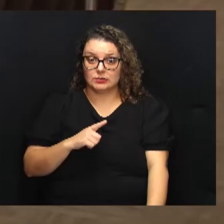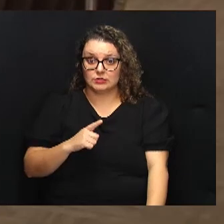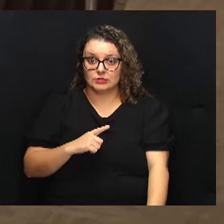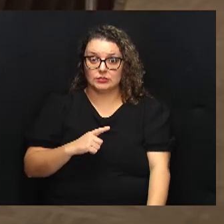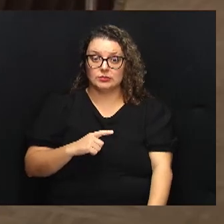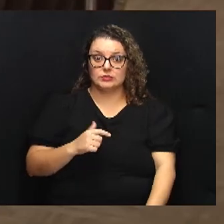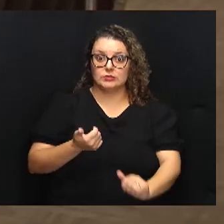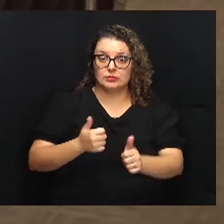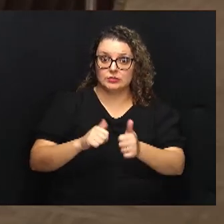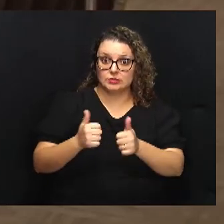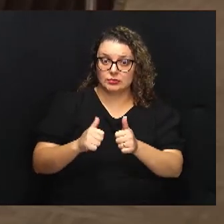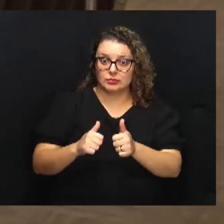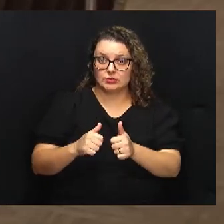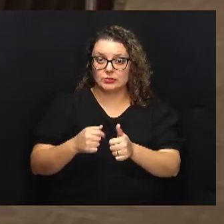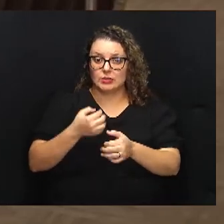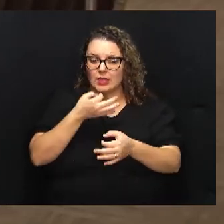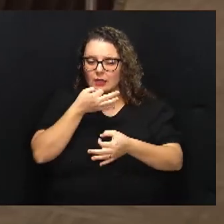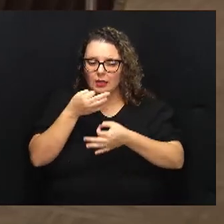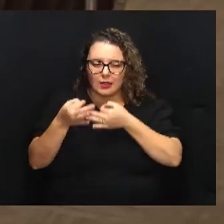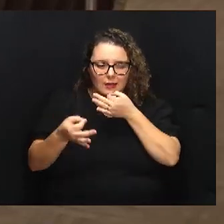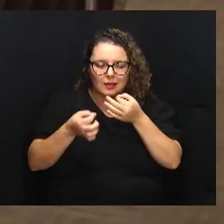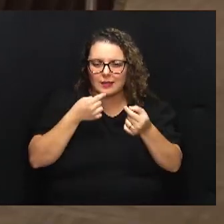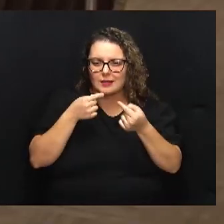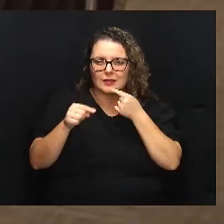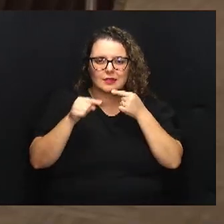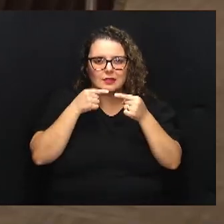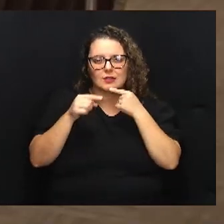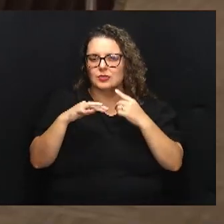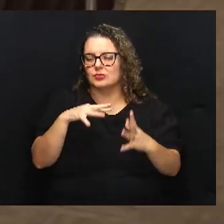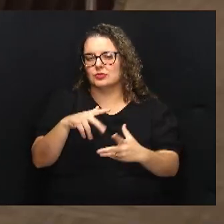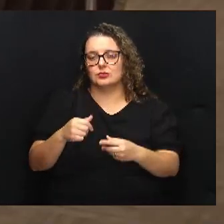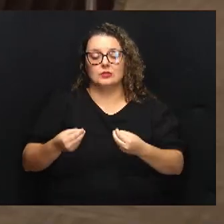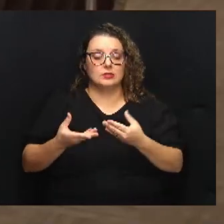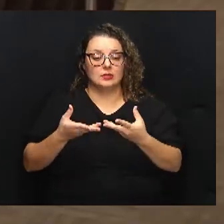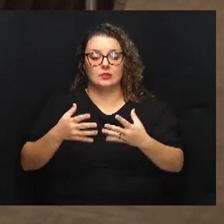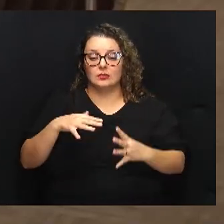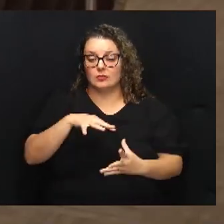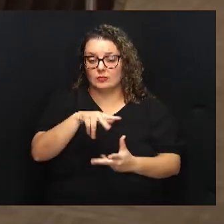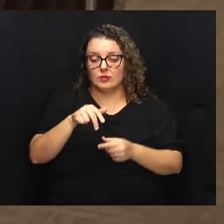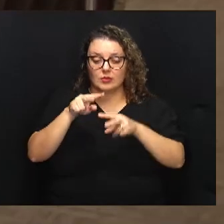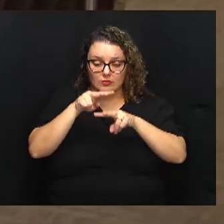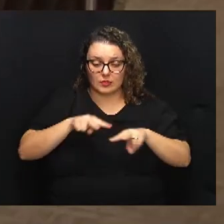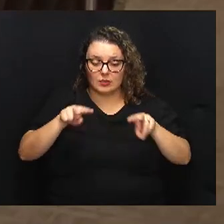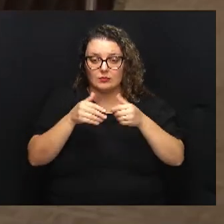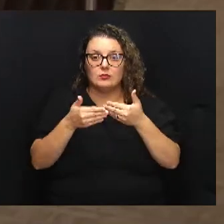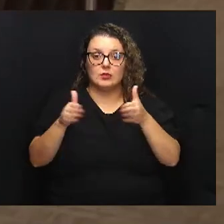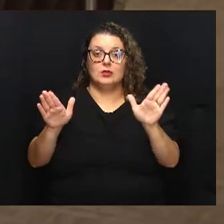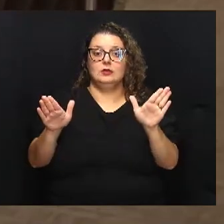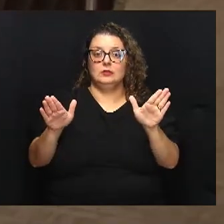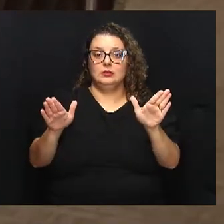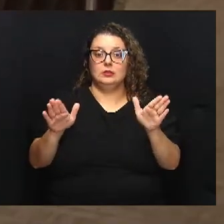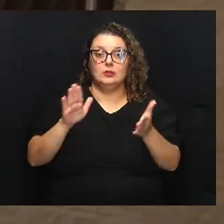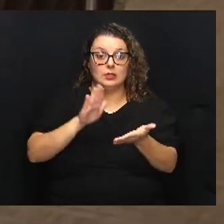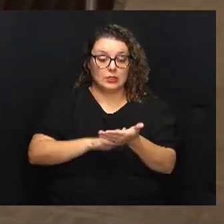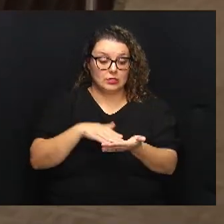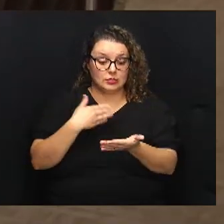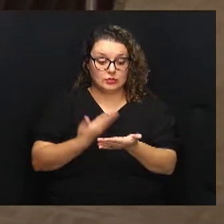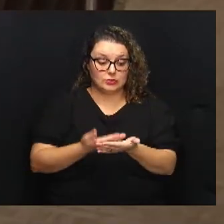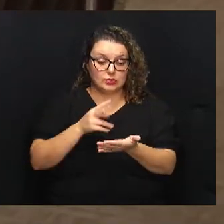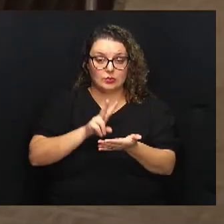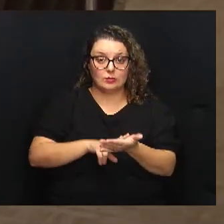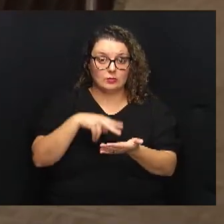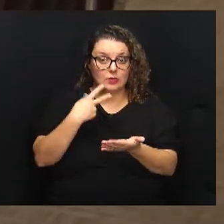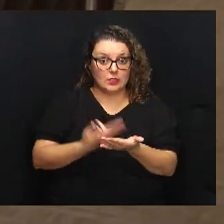avaliação crítica do mundo, ter uma visão de mundo mais ampliada, conseguir fazer uma interpretação, uma leitura